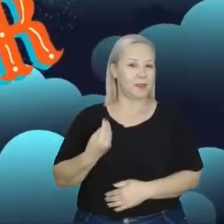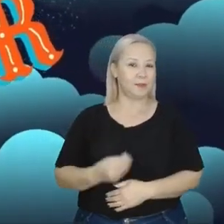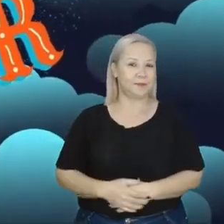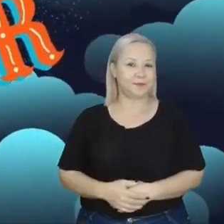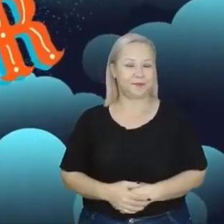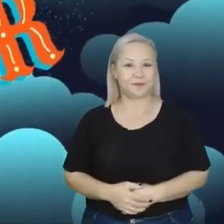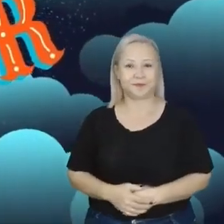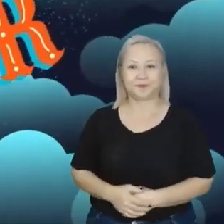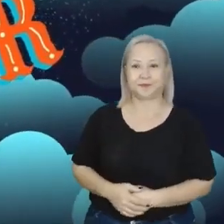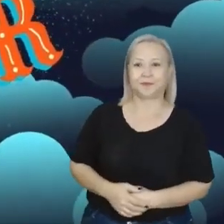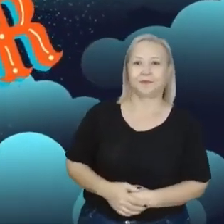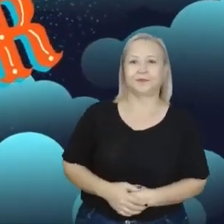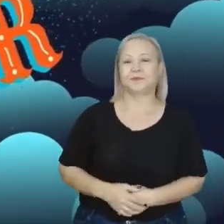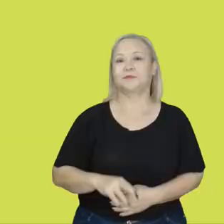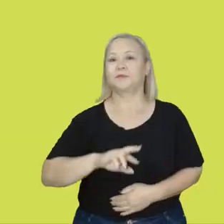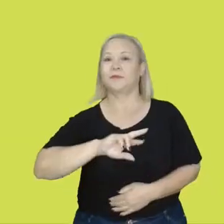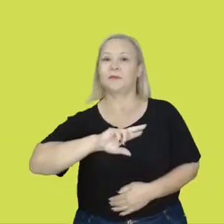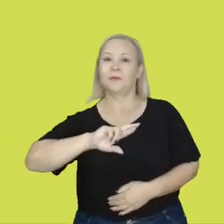viver.